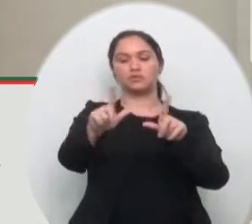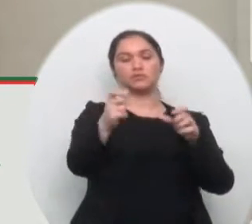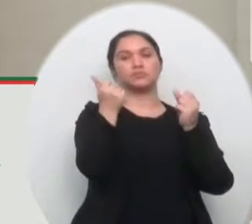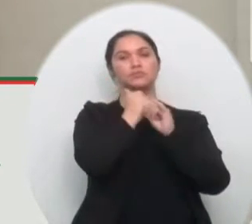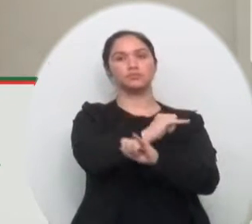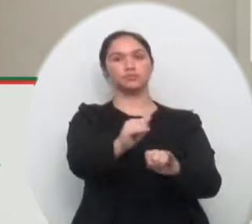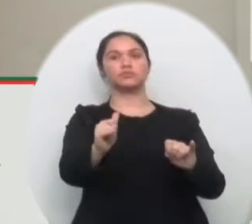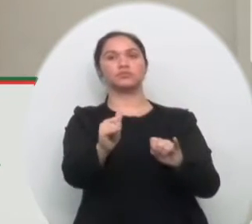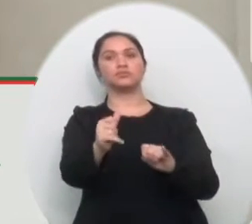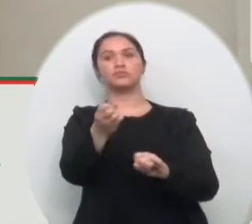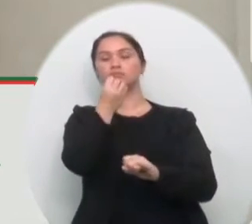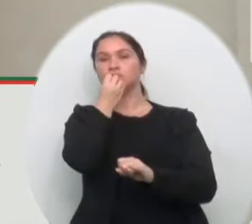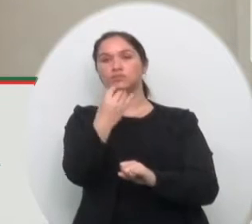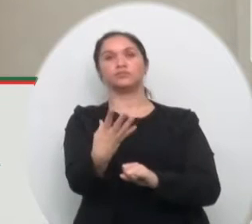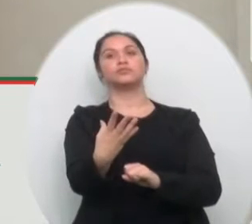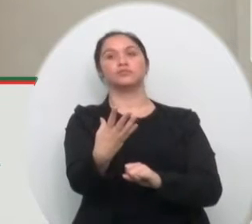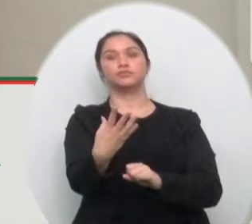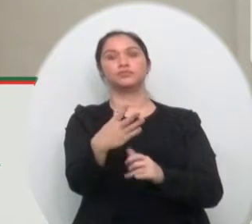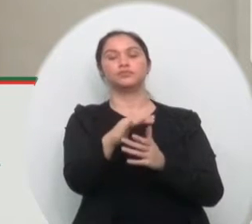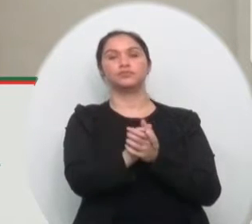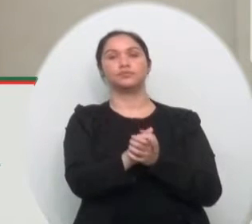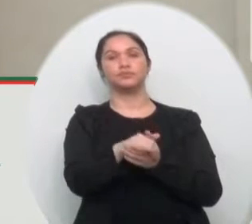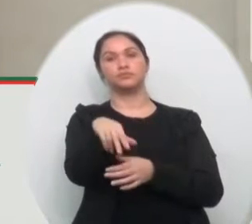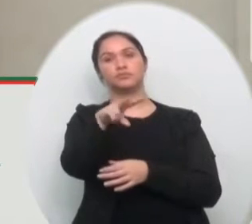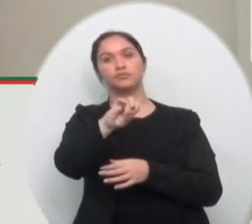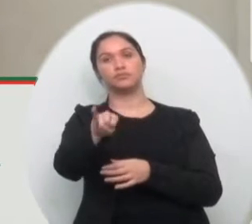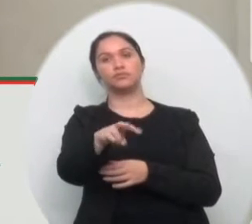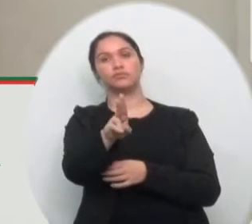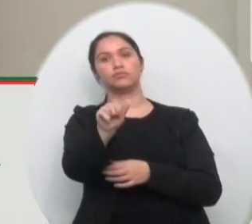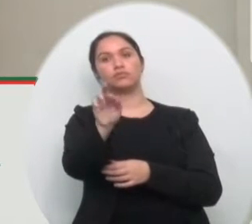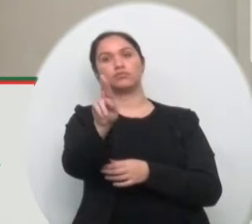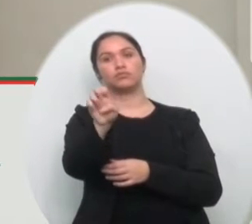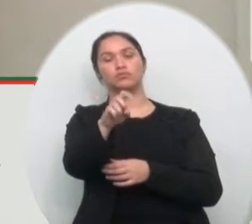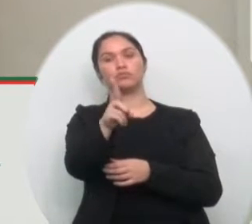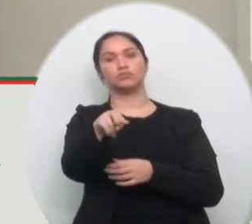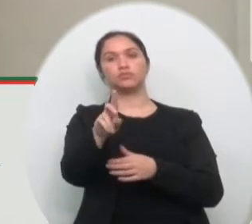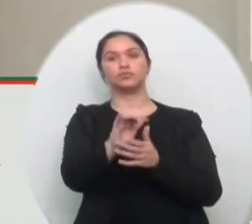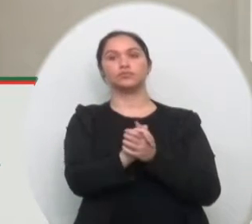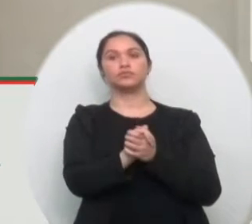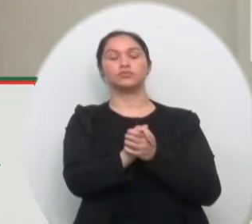um alerta para essas pessoas. Porque, às vezes, essas pessoas estão,